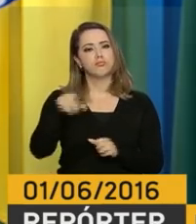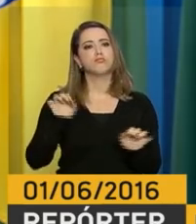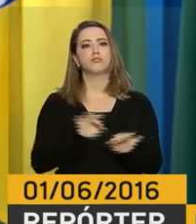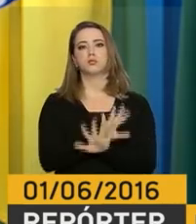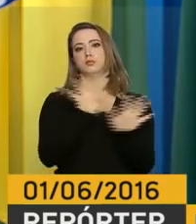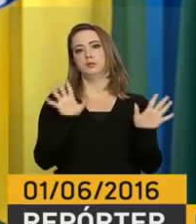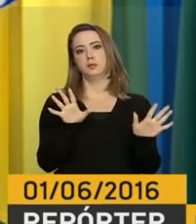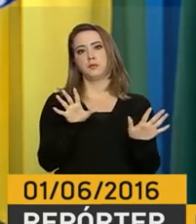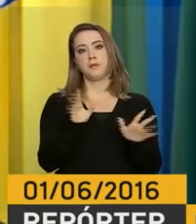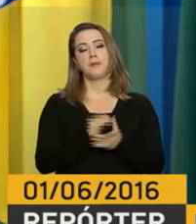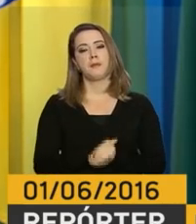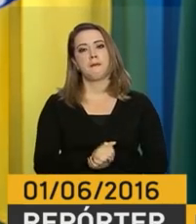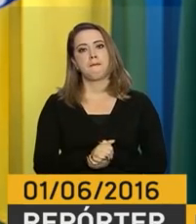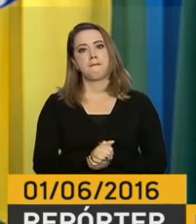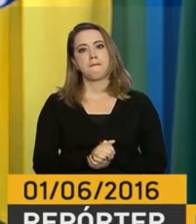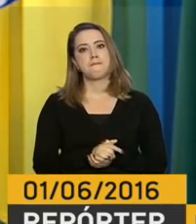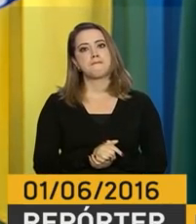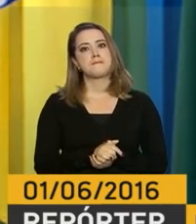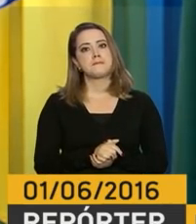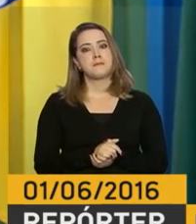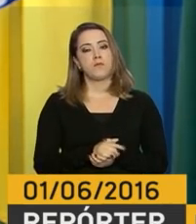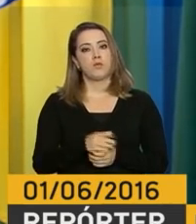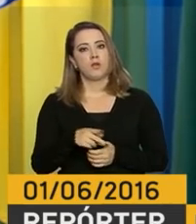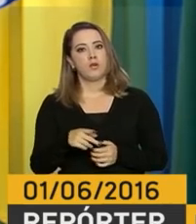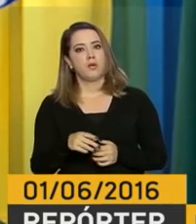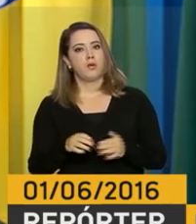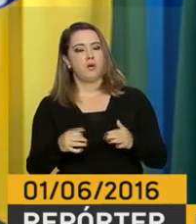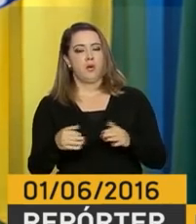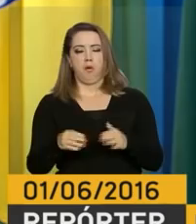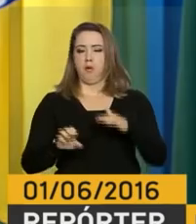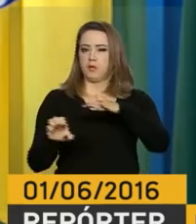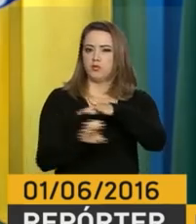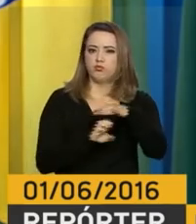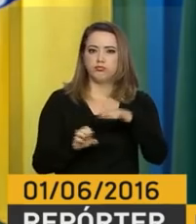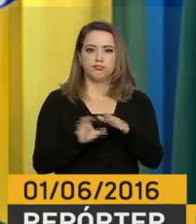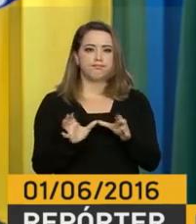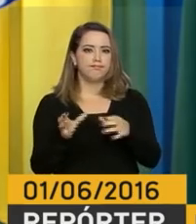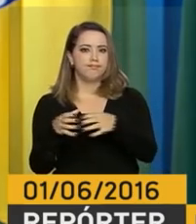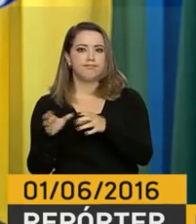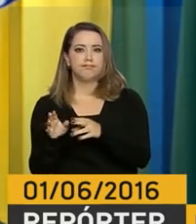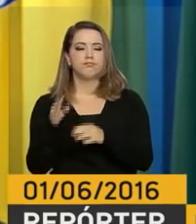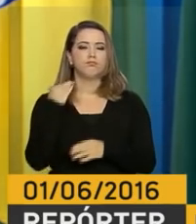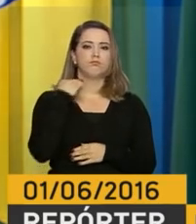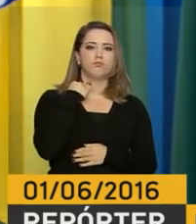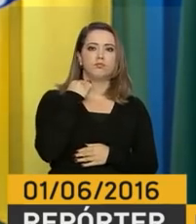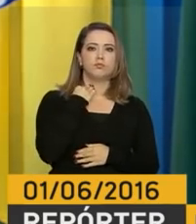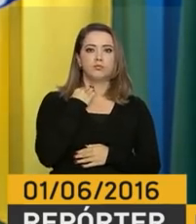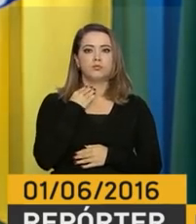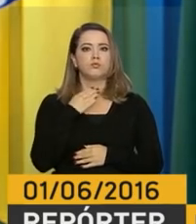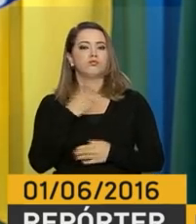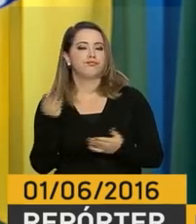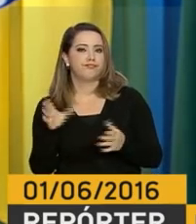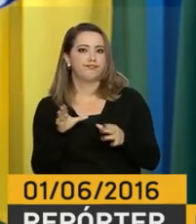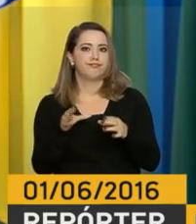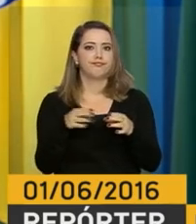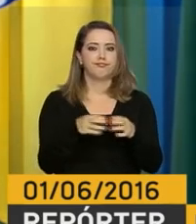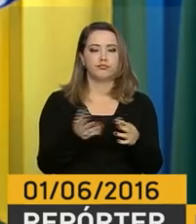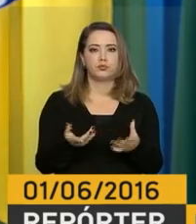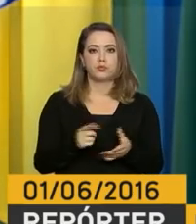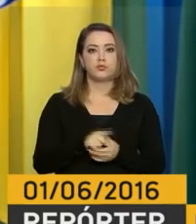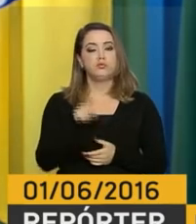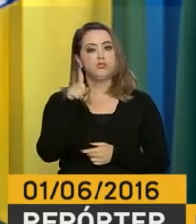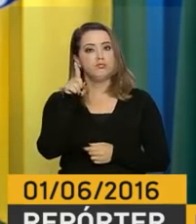é eh Petrobrás o BNDS o Banco do Brasil a Caixa Econômica Federal o ipia bge são